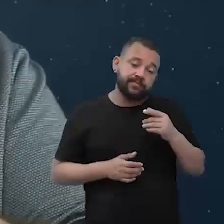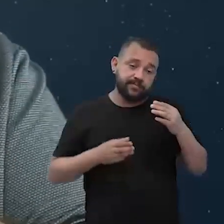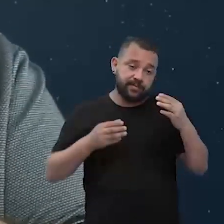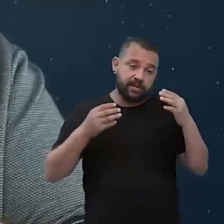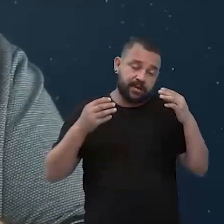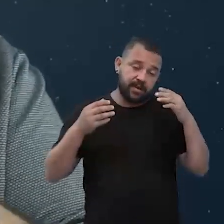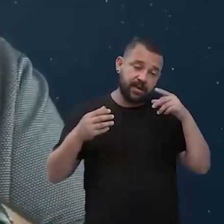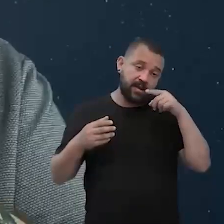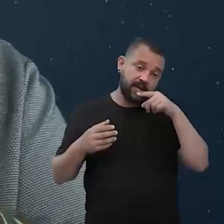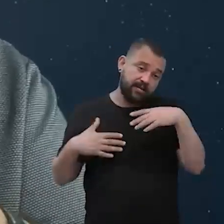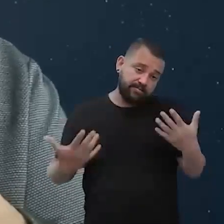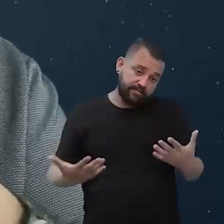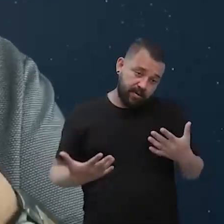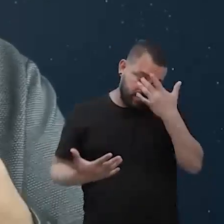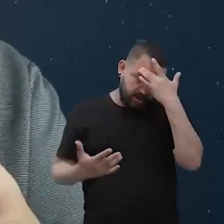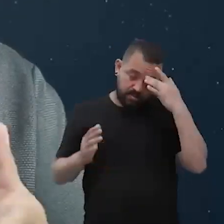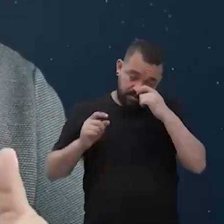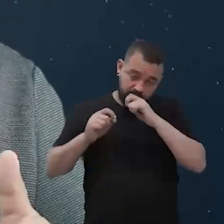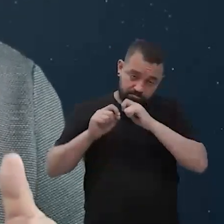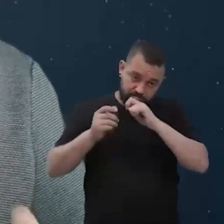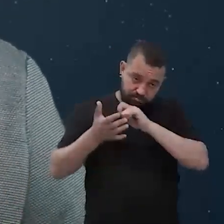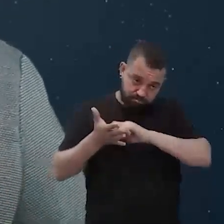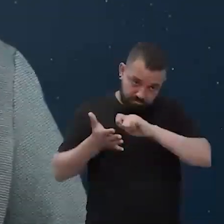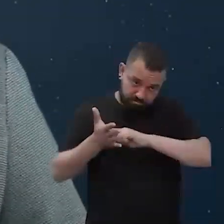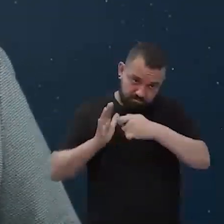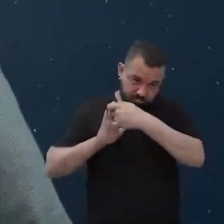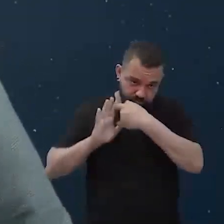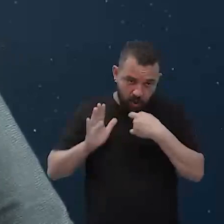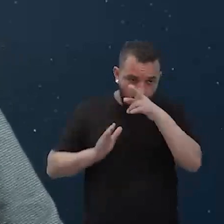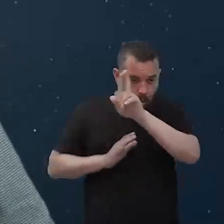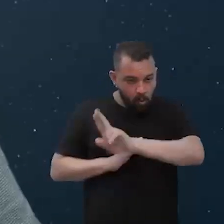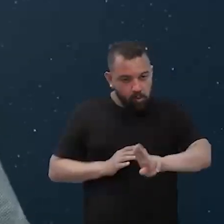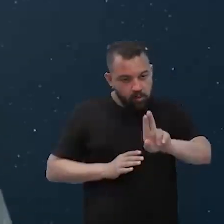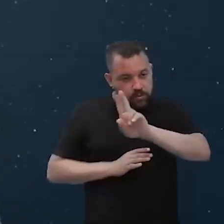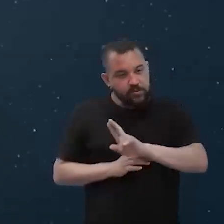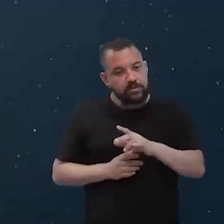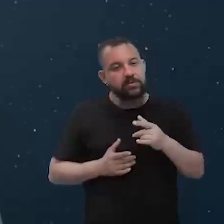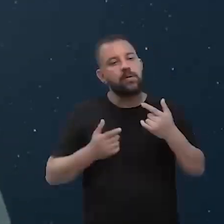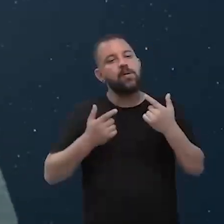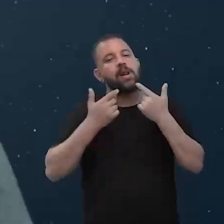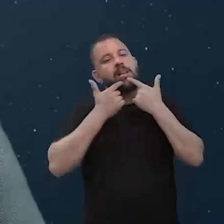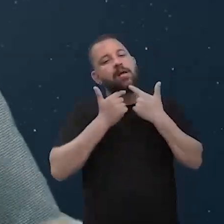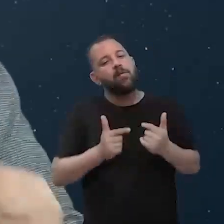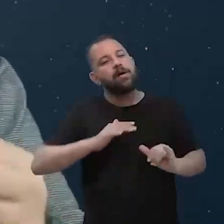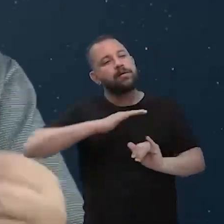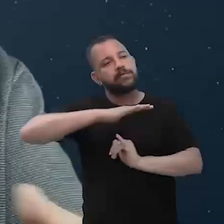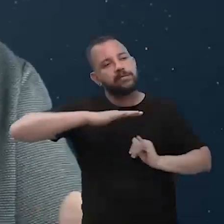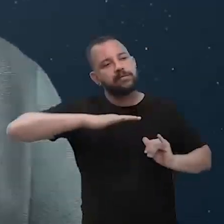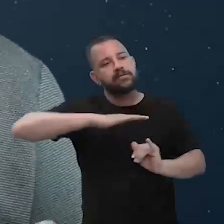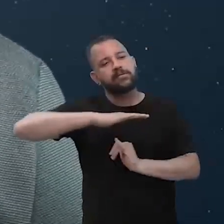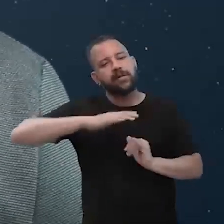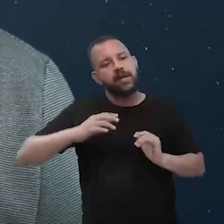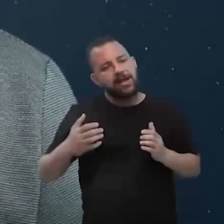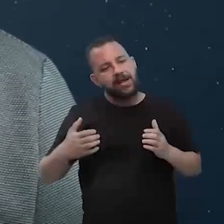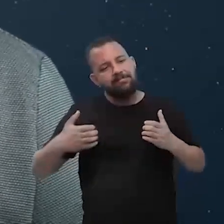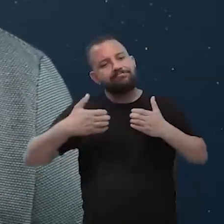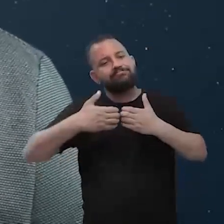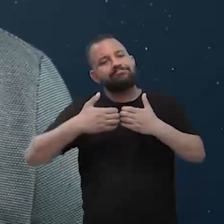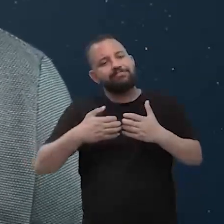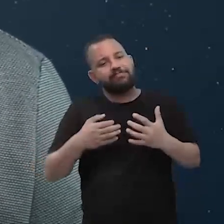O autor ele tem esse propósito, ele usa uma linguagem coloquial com o intuito de se aproximar ao máximo, ganhar a adesão de quem? Do